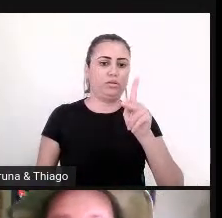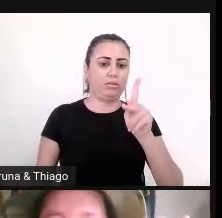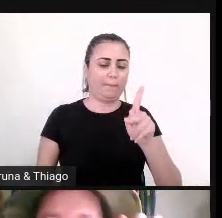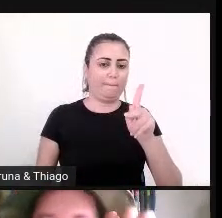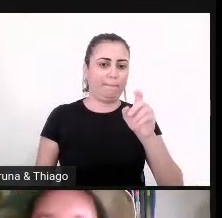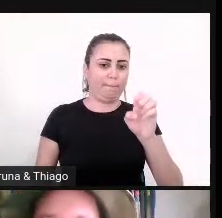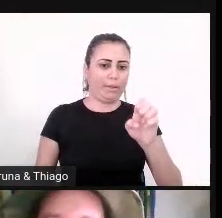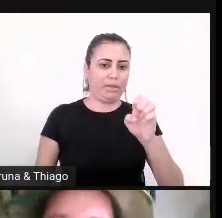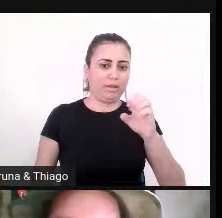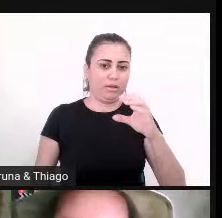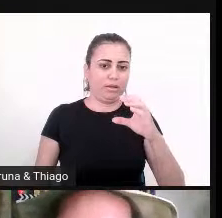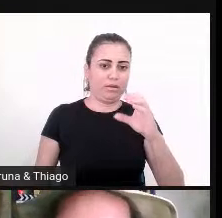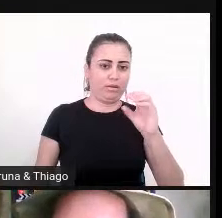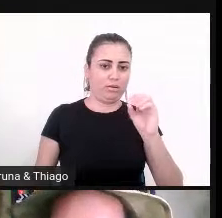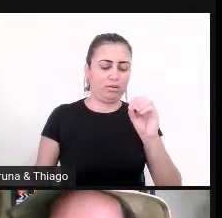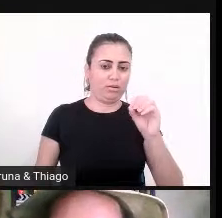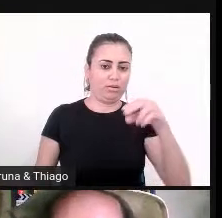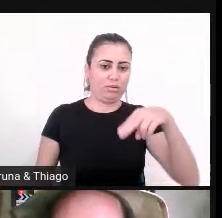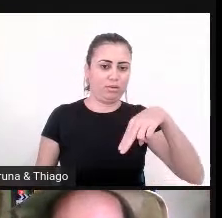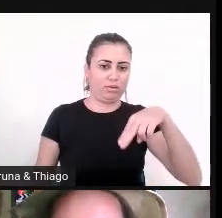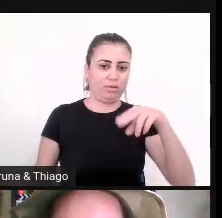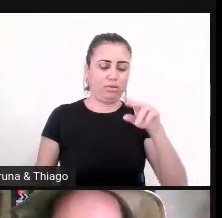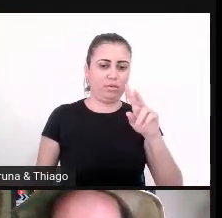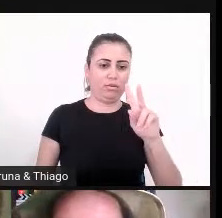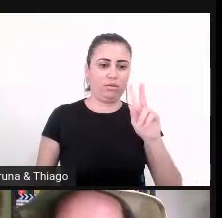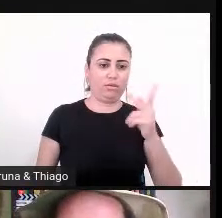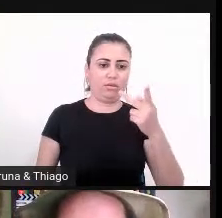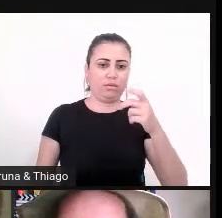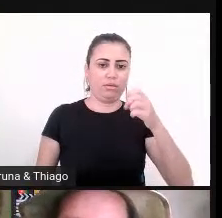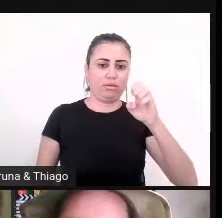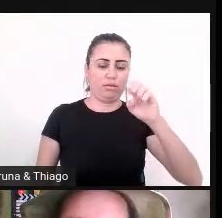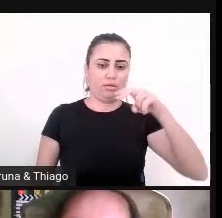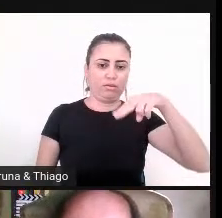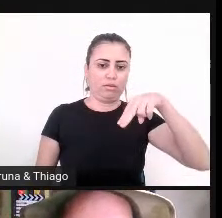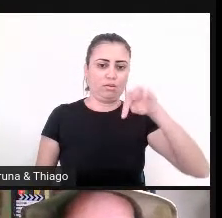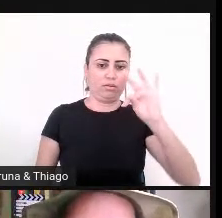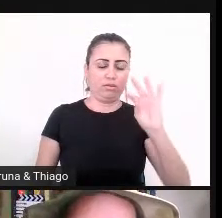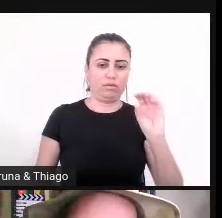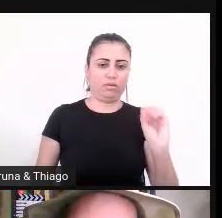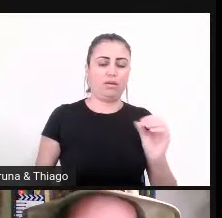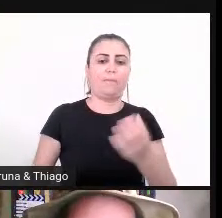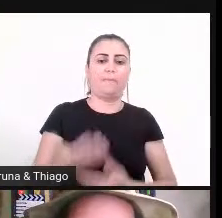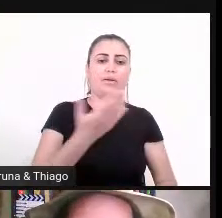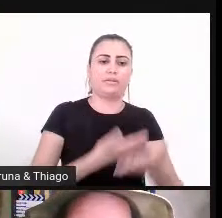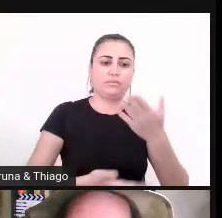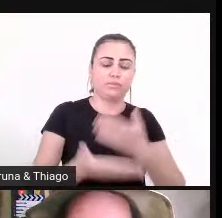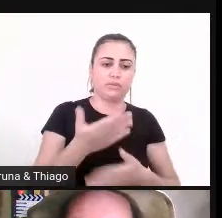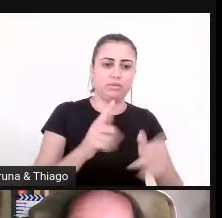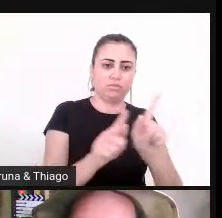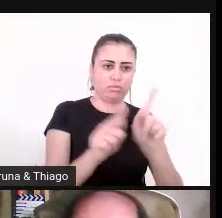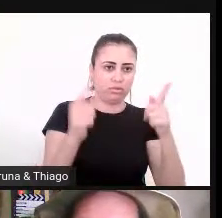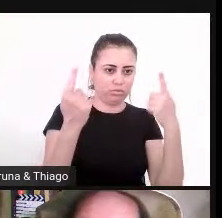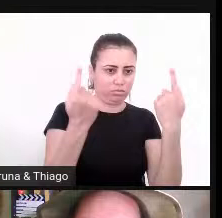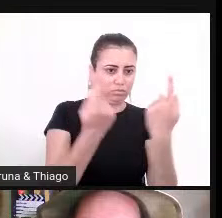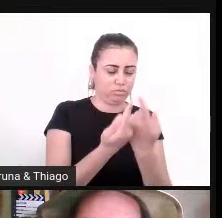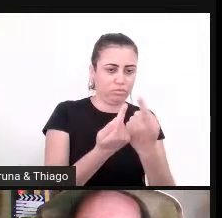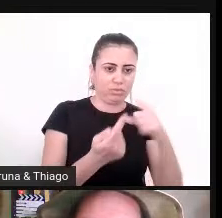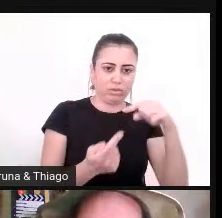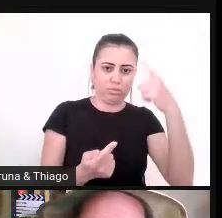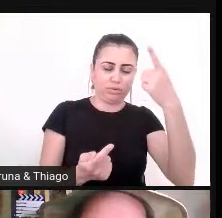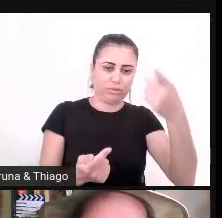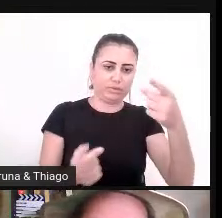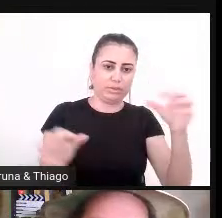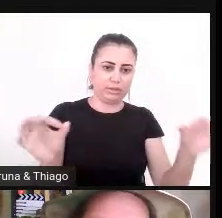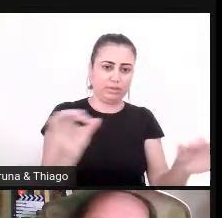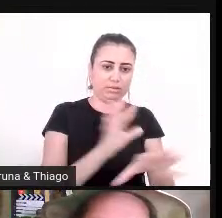https://t/peconhento. Acho que o pessoal vai colocar no chat aí do YouTube. Participando do meu grupo, eu vou disponibilizar gratuitamente. Então, hoje, depois da palestra, eu vou